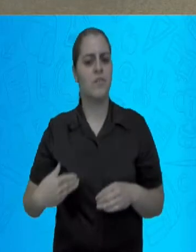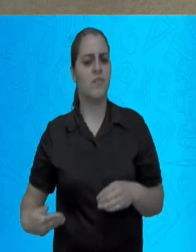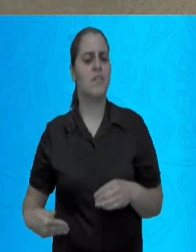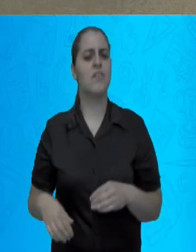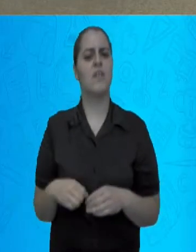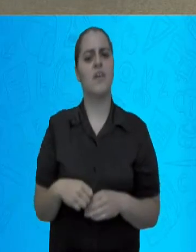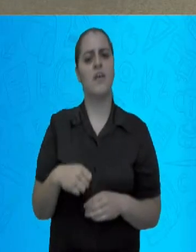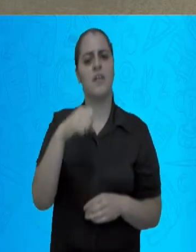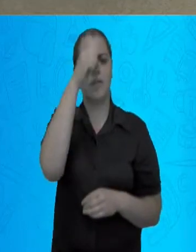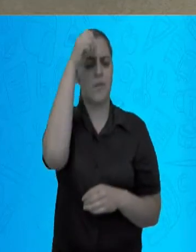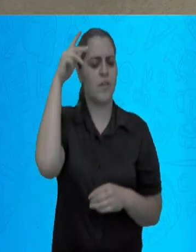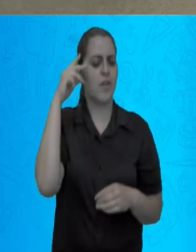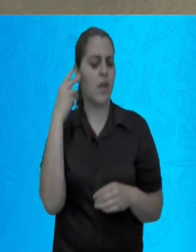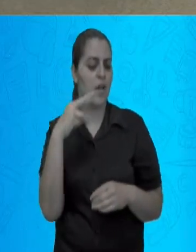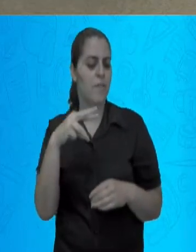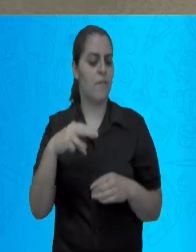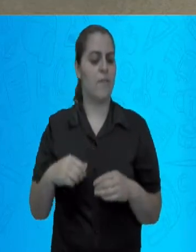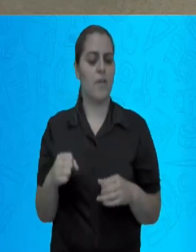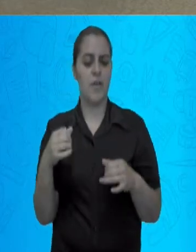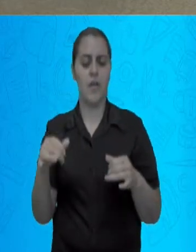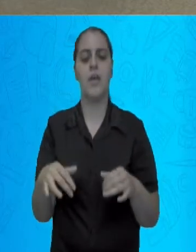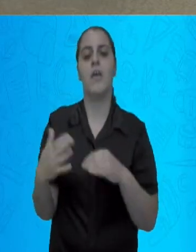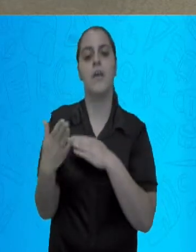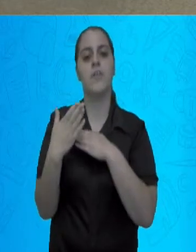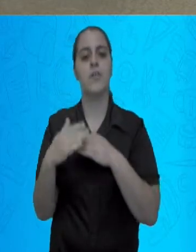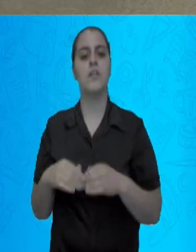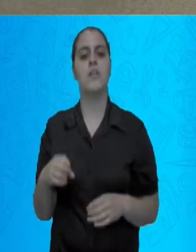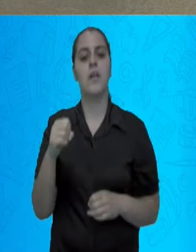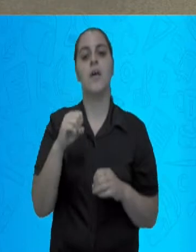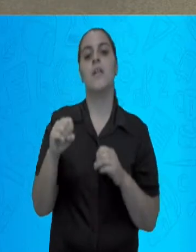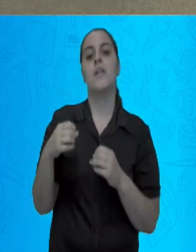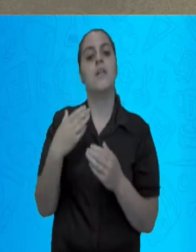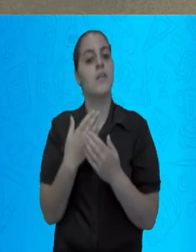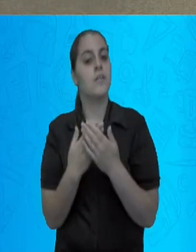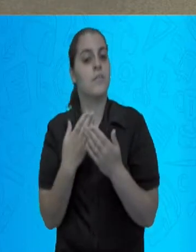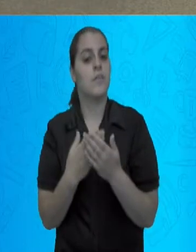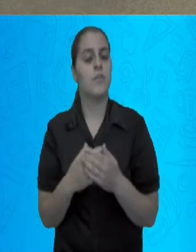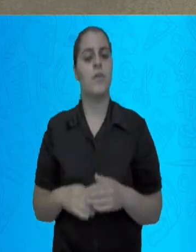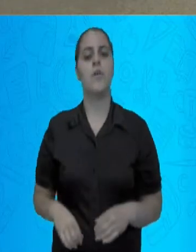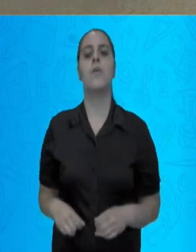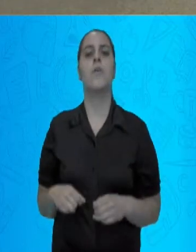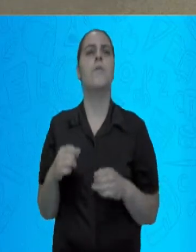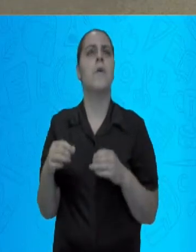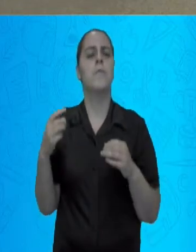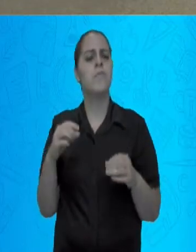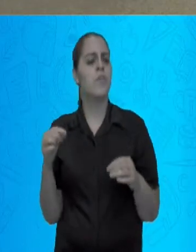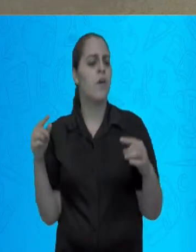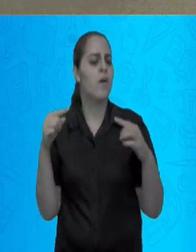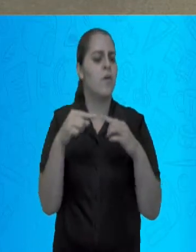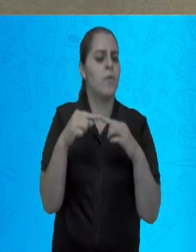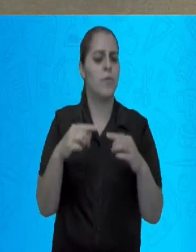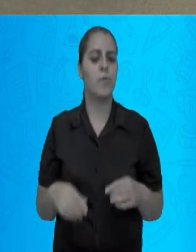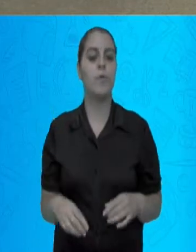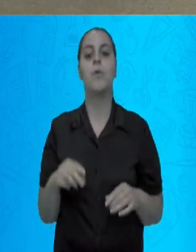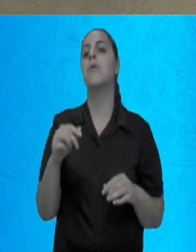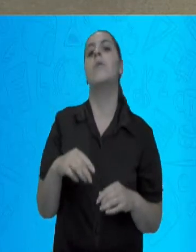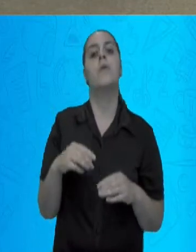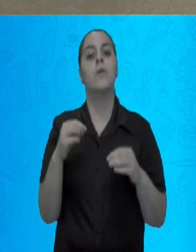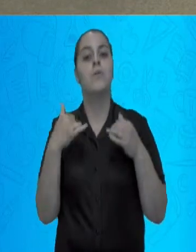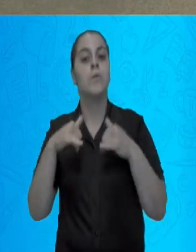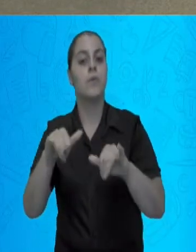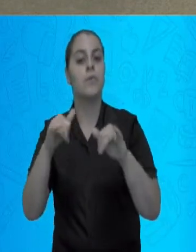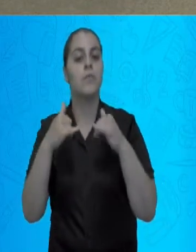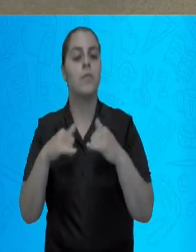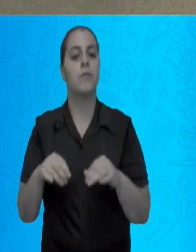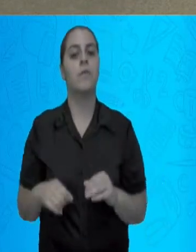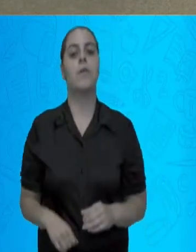poder investir em saúde, em educação, de acordo com esse levantamento de dados. Você vê